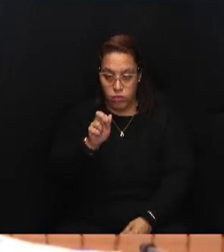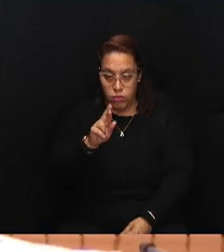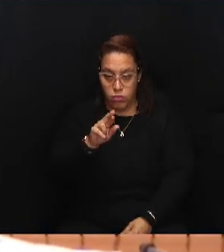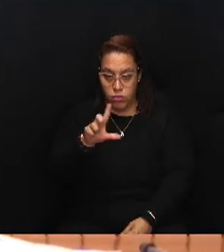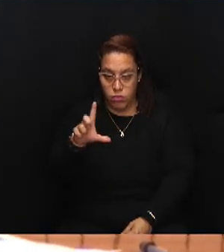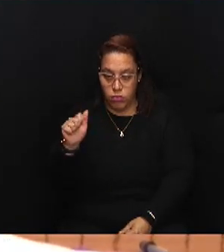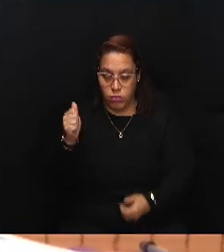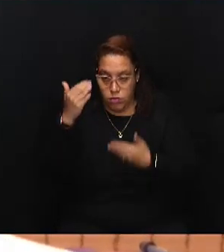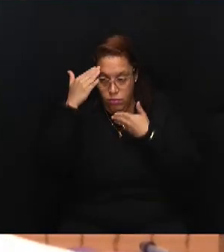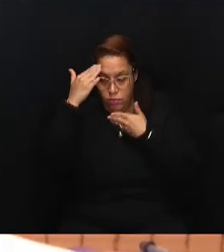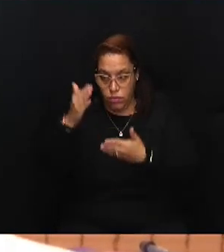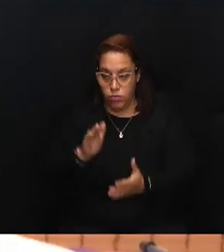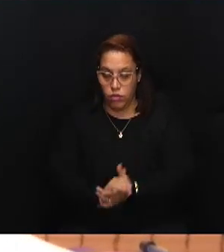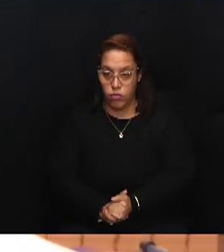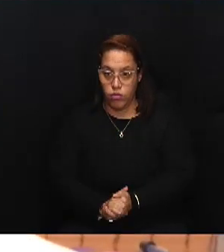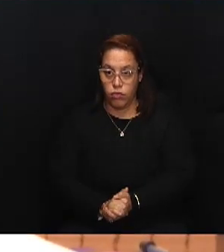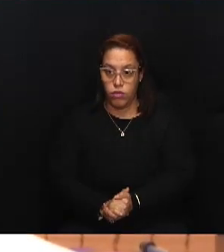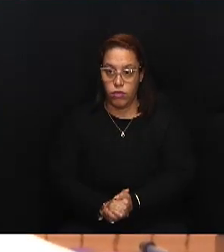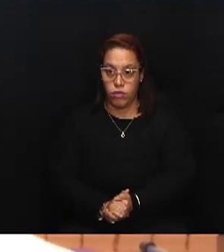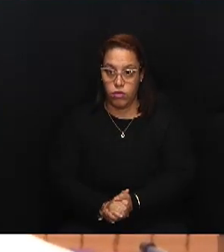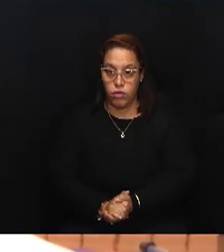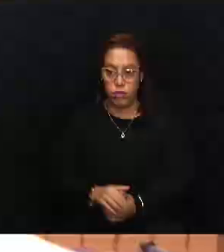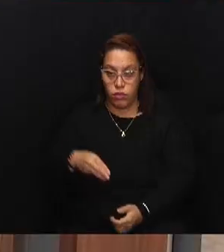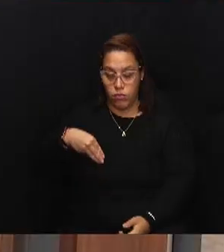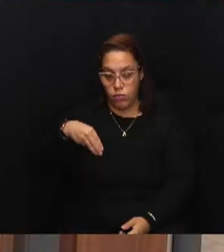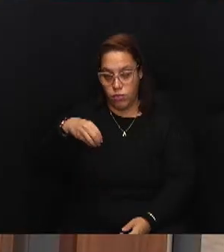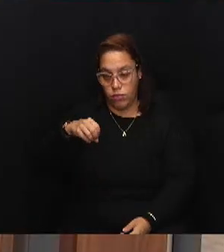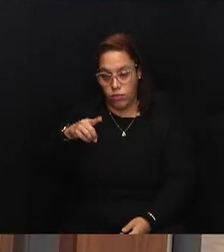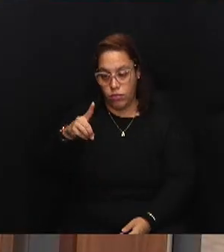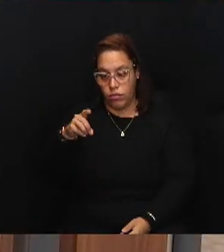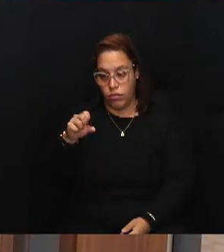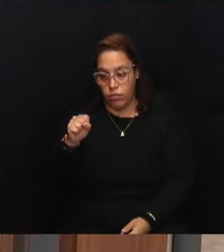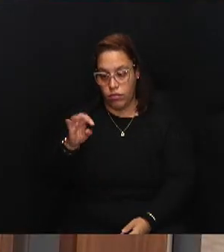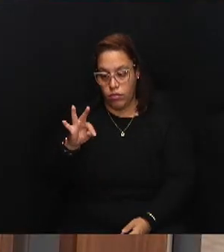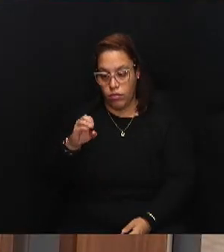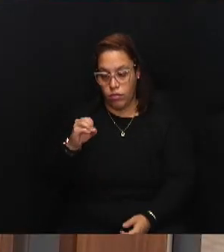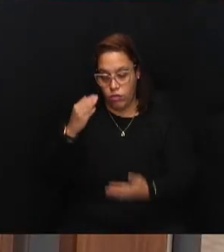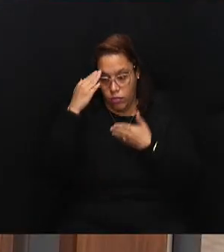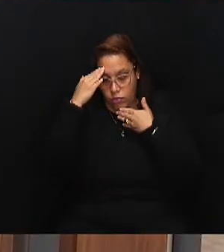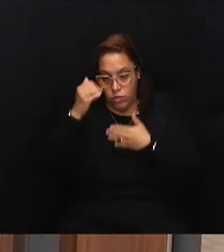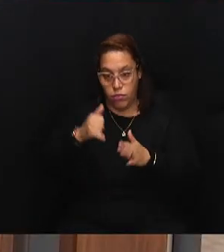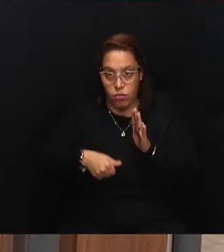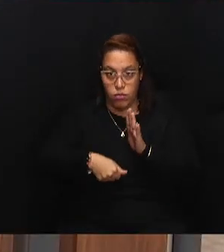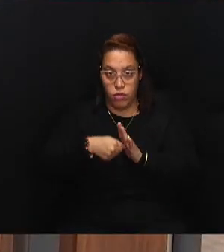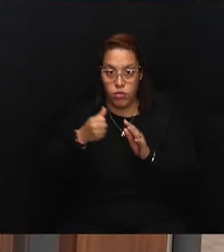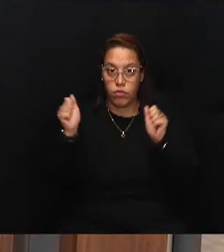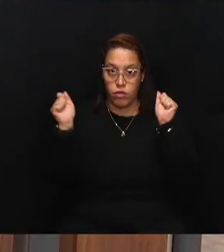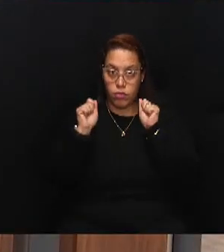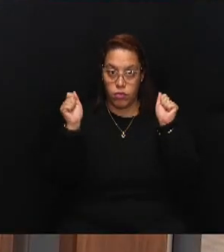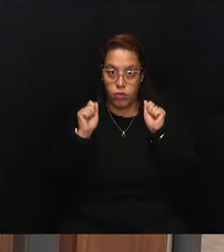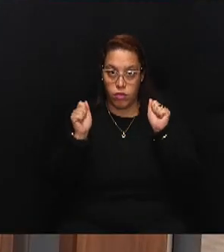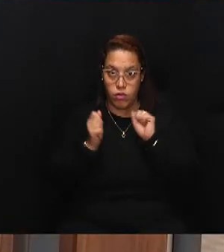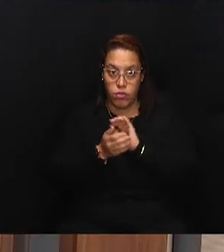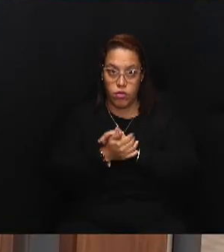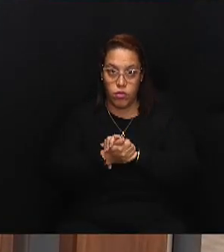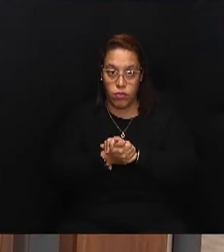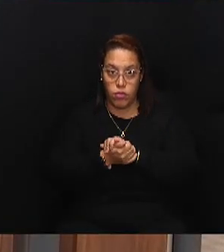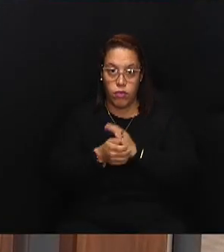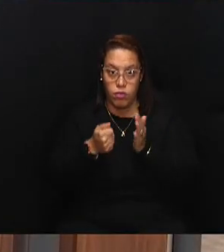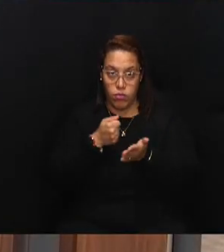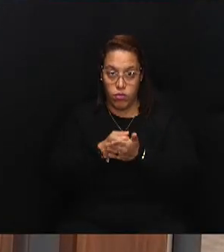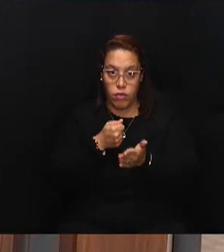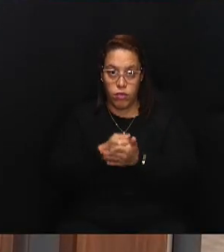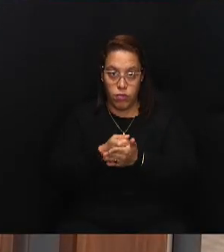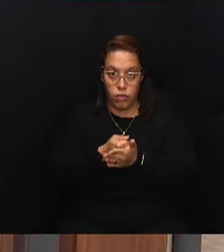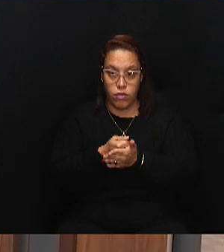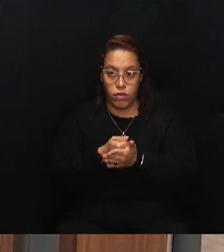Muito obrigado. Modesto, muito obrigada, né, primeiramente pela manifestação. Efetivamente existiu essa